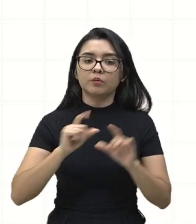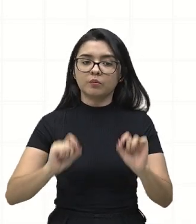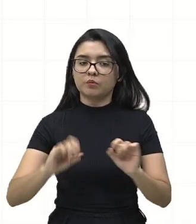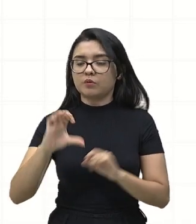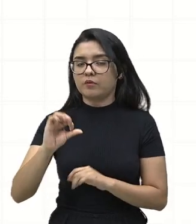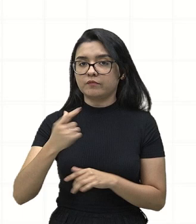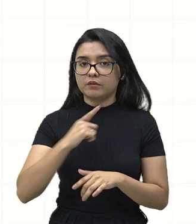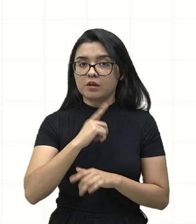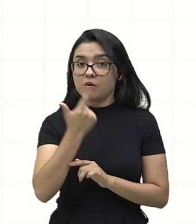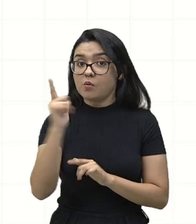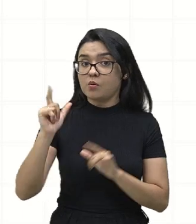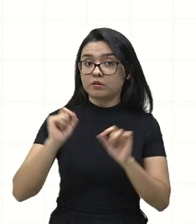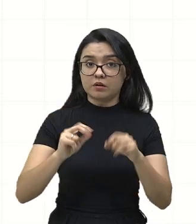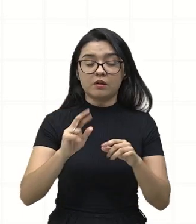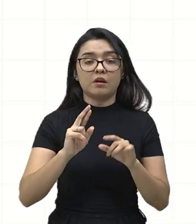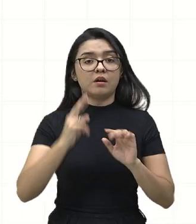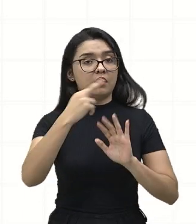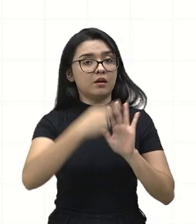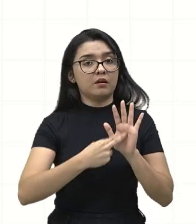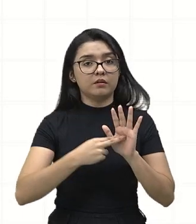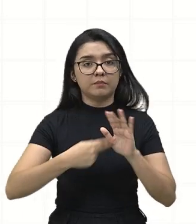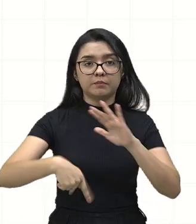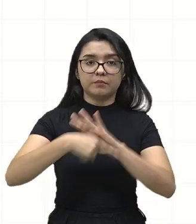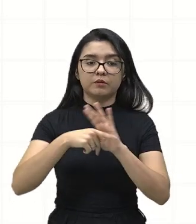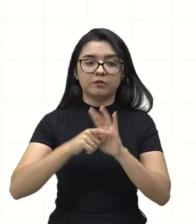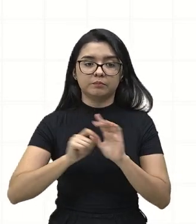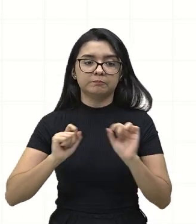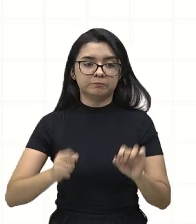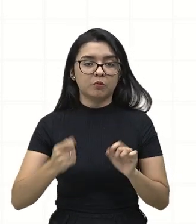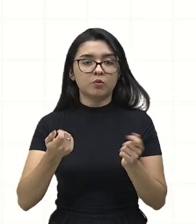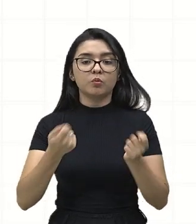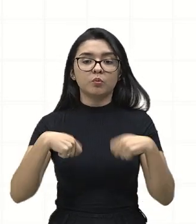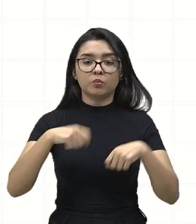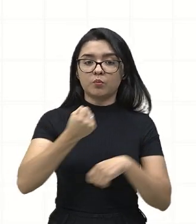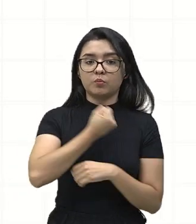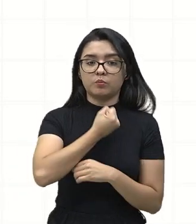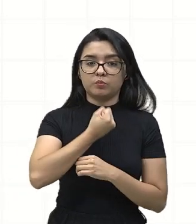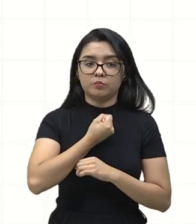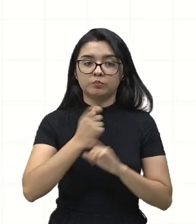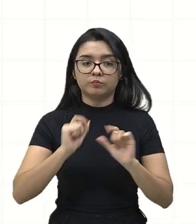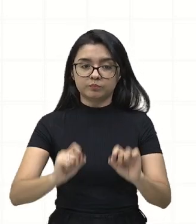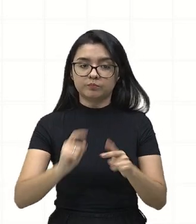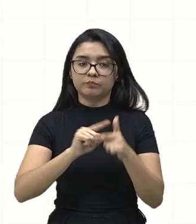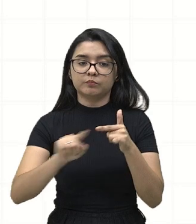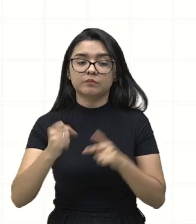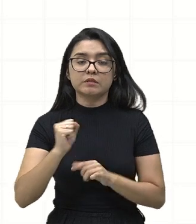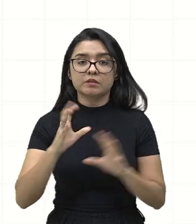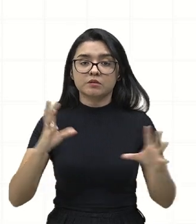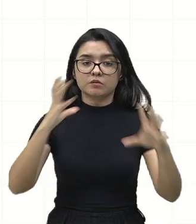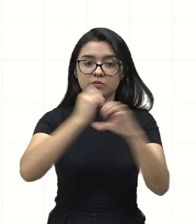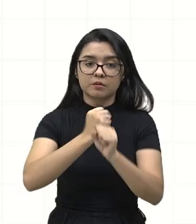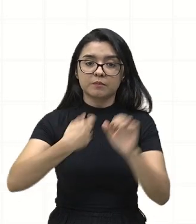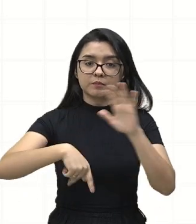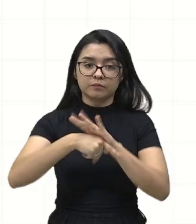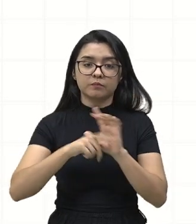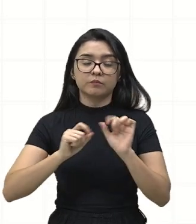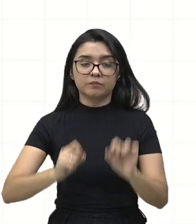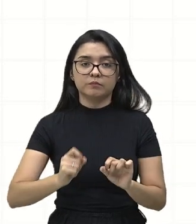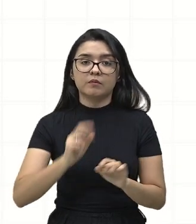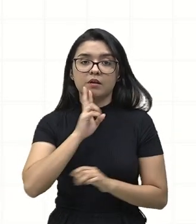regra. O número é divisível por 9 se a soma dos seus algarismos é divisível por